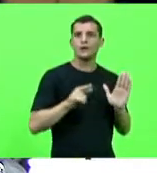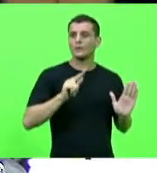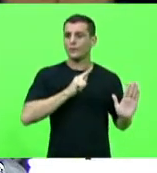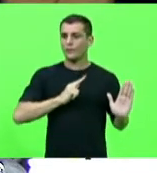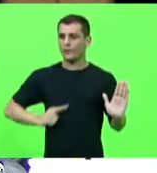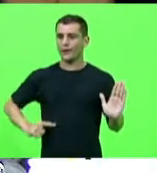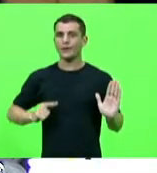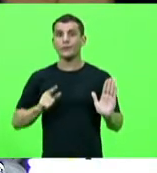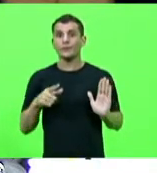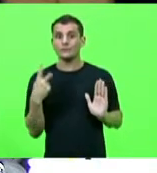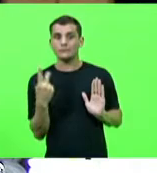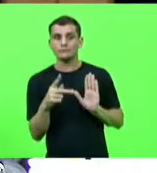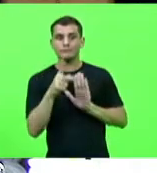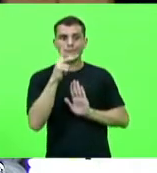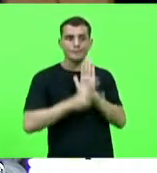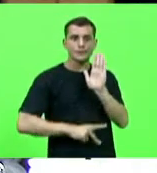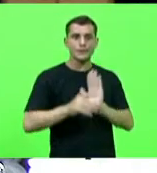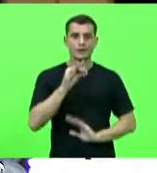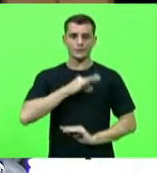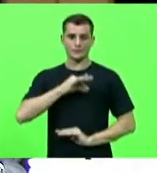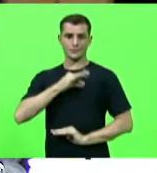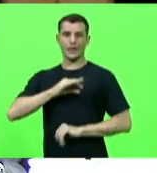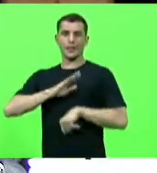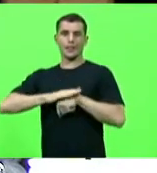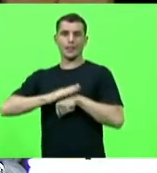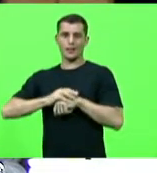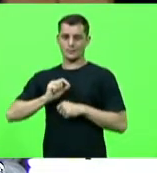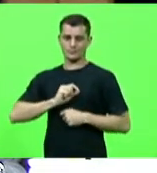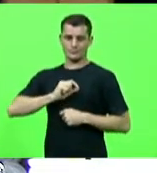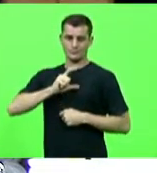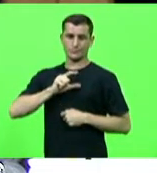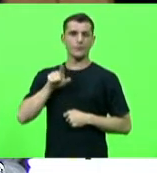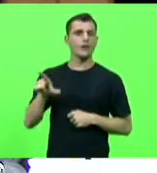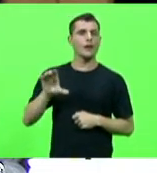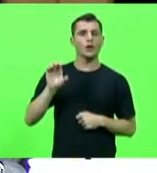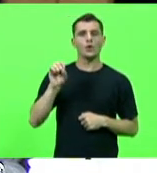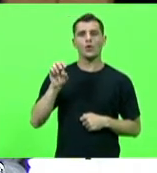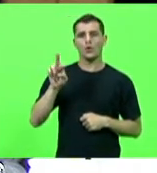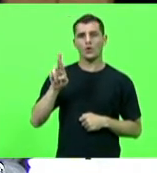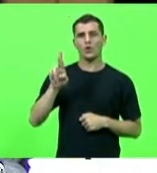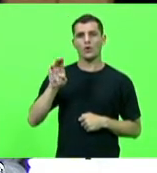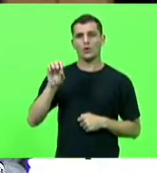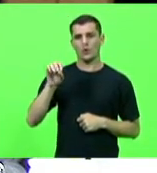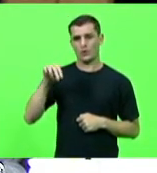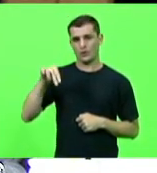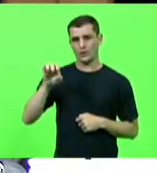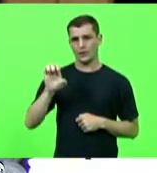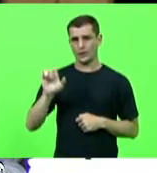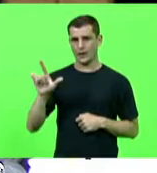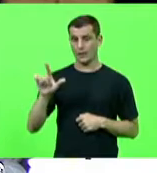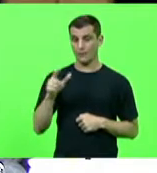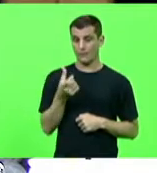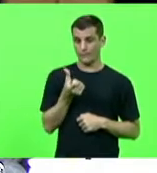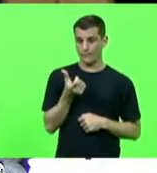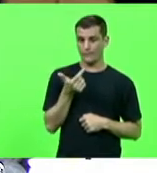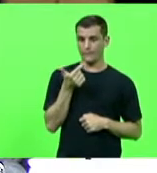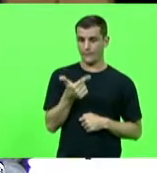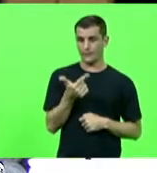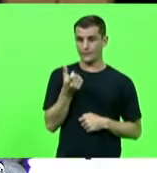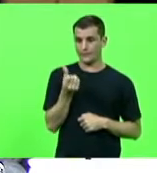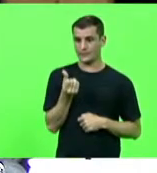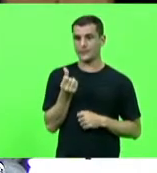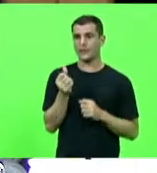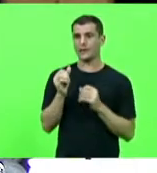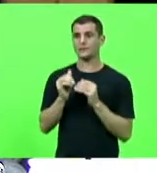salário, que ele é coronel, passando de R$ 26 para R$ 33 mil, reais, e quando eu faço a conta de R$ 33 mil